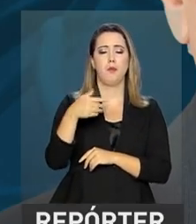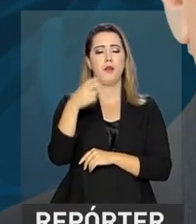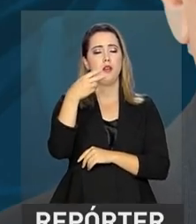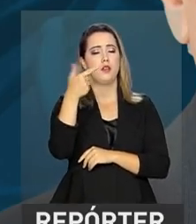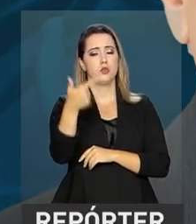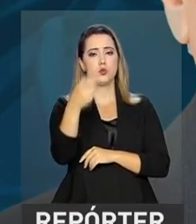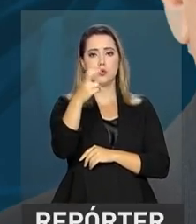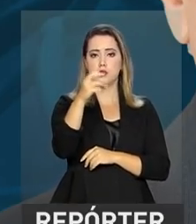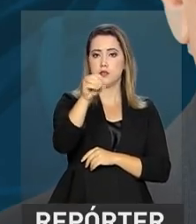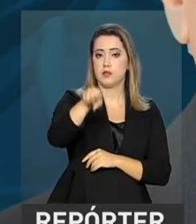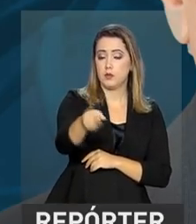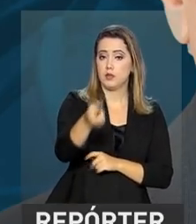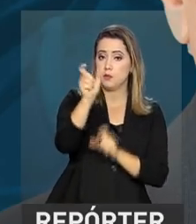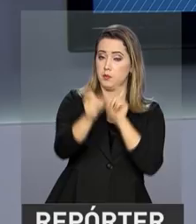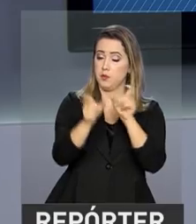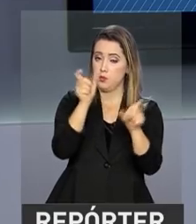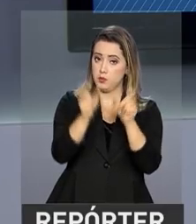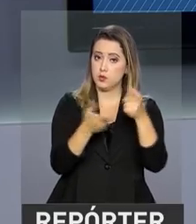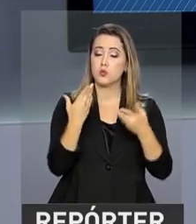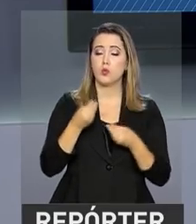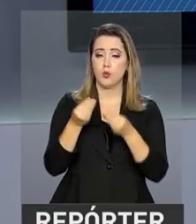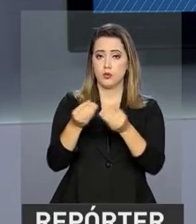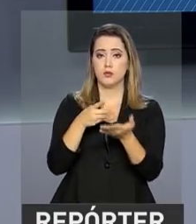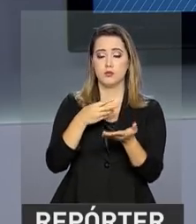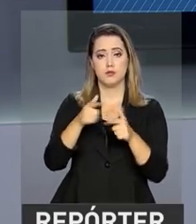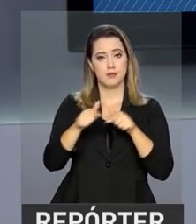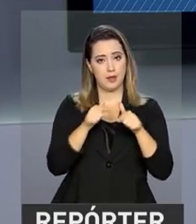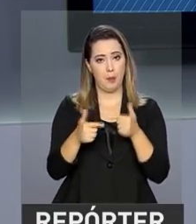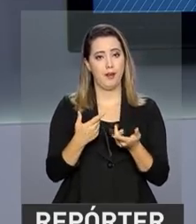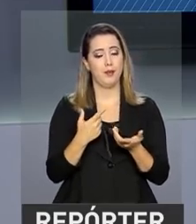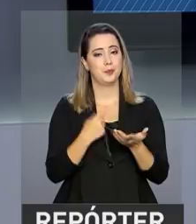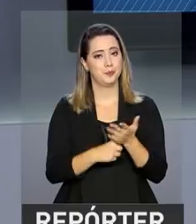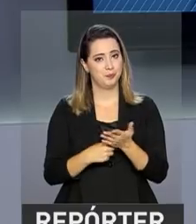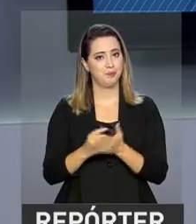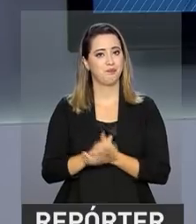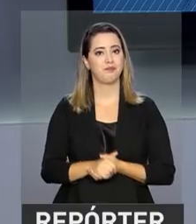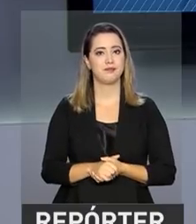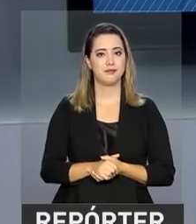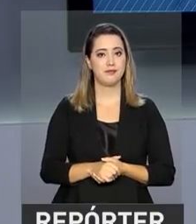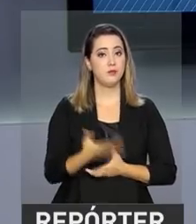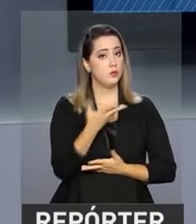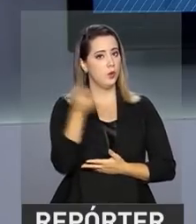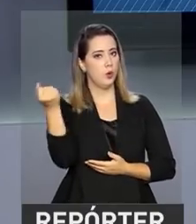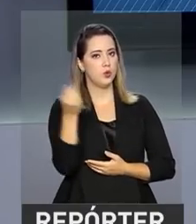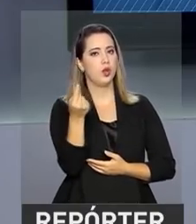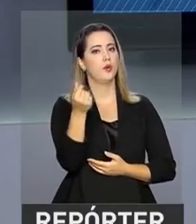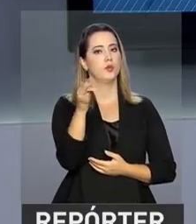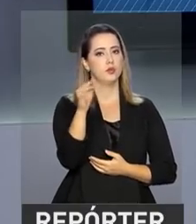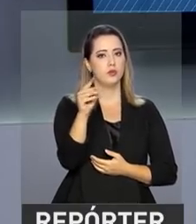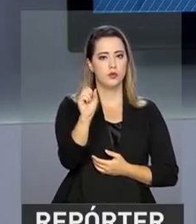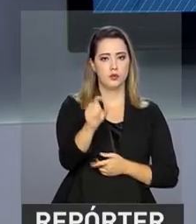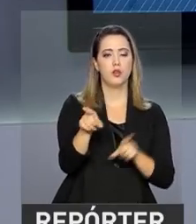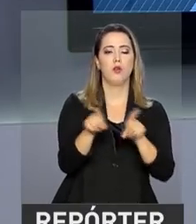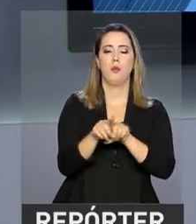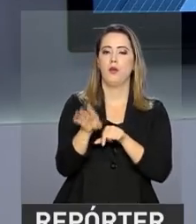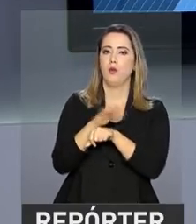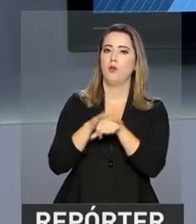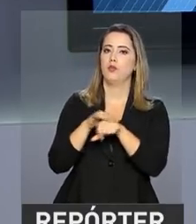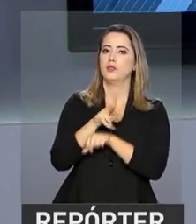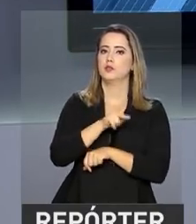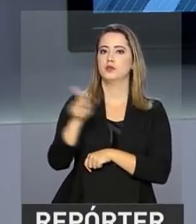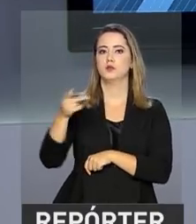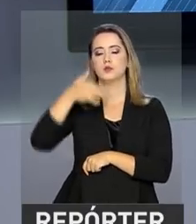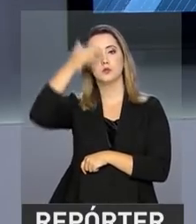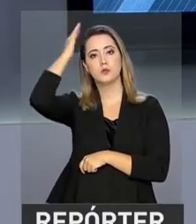encaminhadas para entrevistas de trabalho o saque nas contas inativas do fgts também foi assunto da conversa do presidente